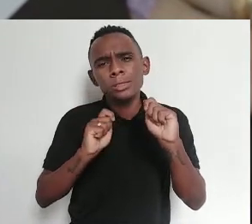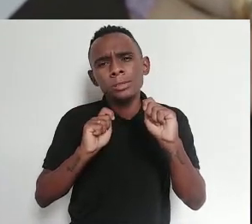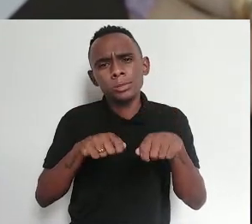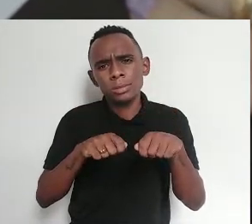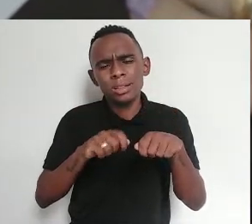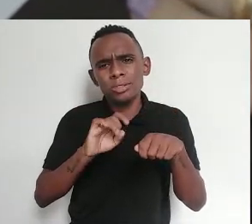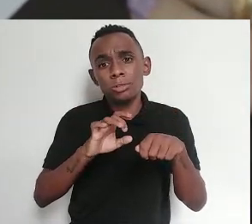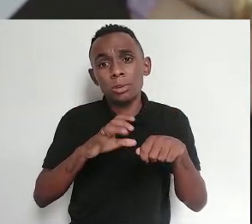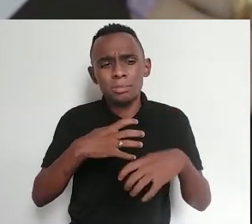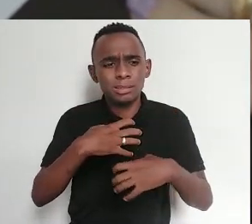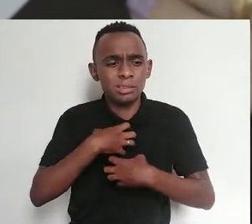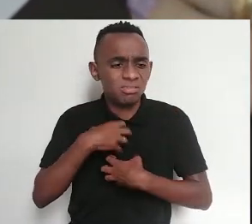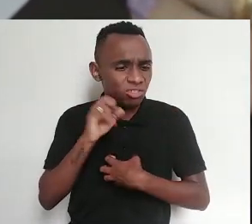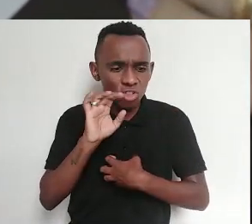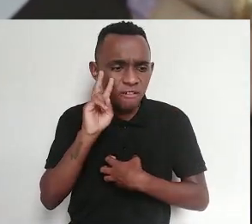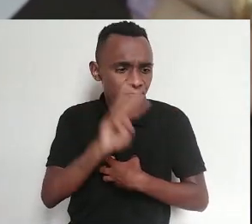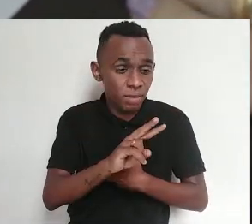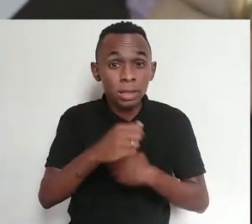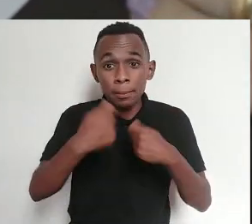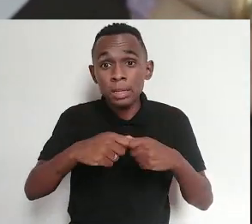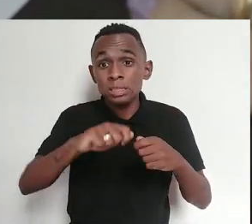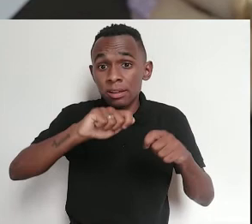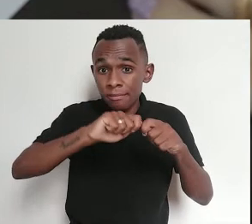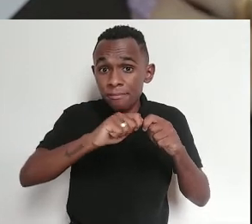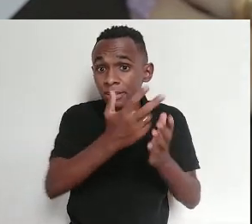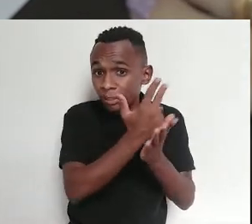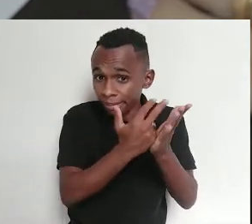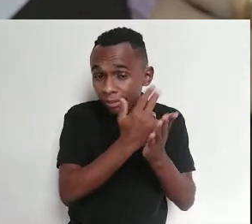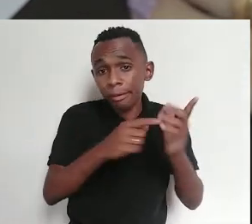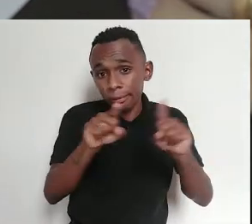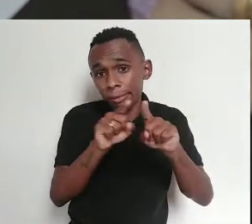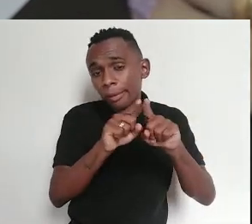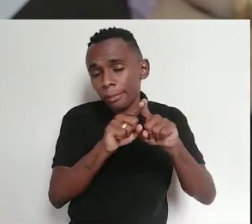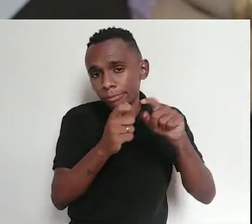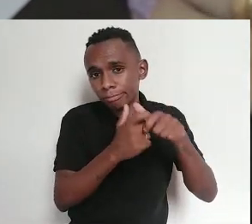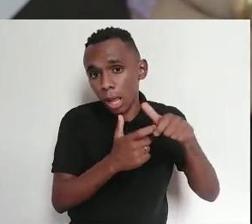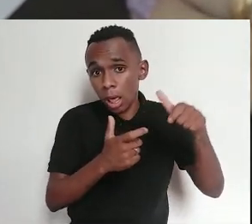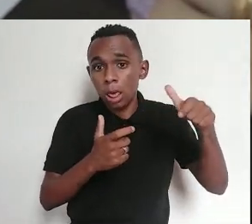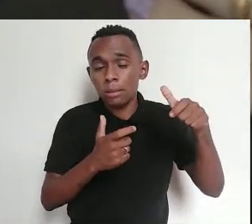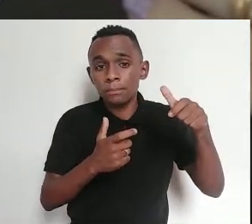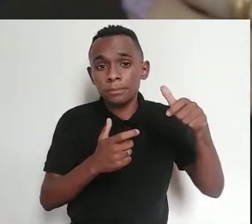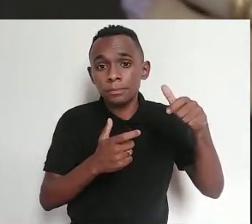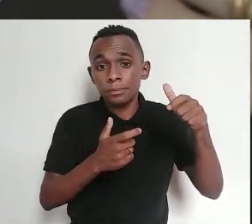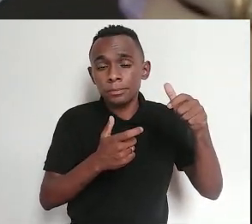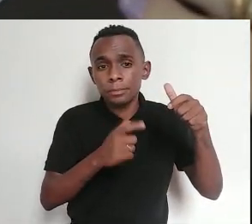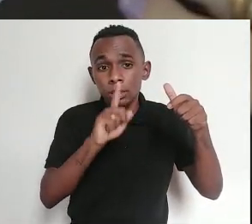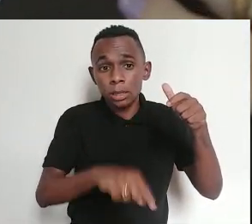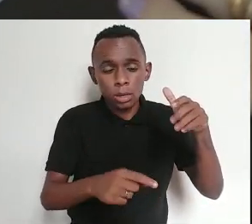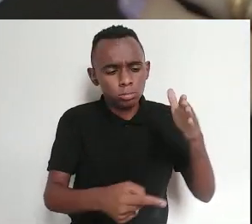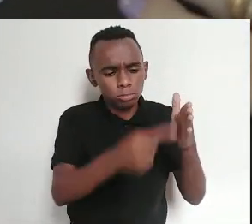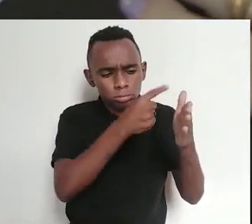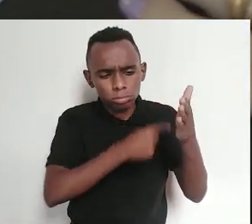só vendo, tem que fazer para entender o que eu estou falando. E ela é um círculo